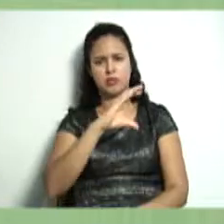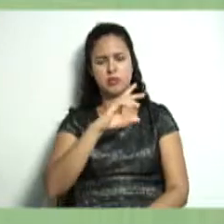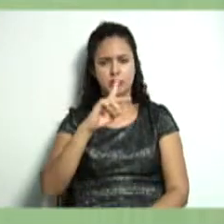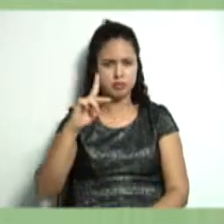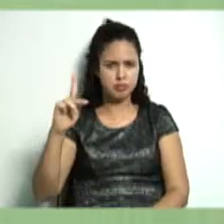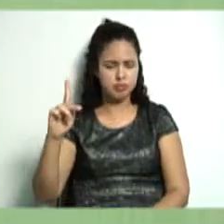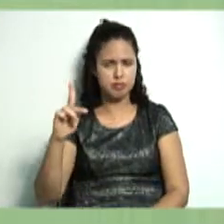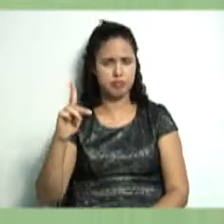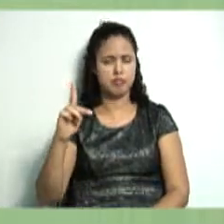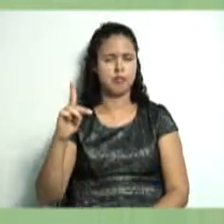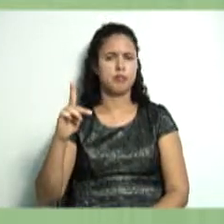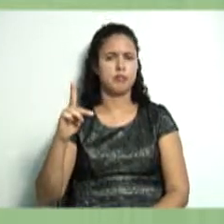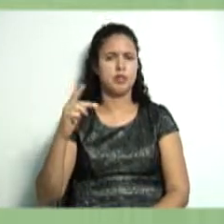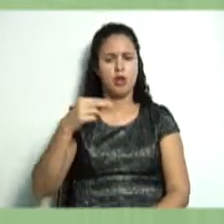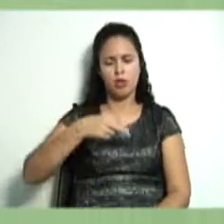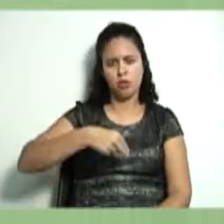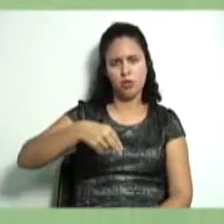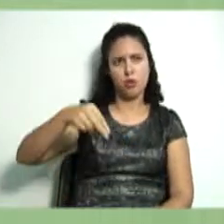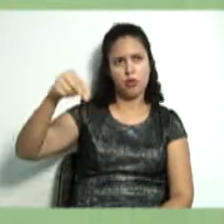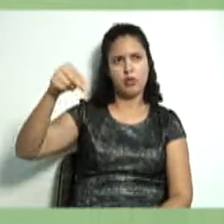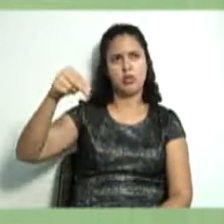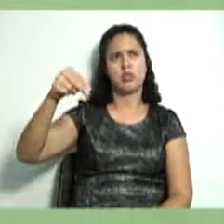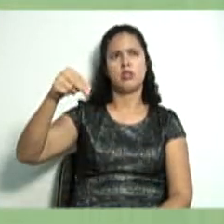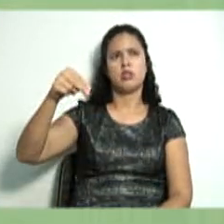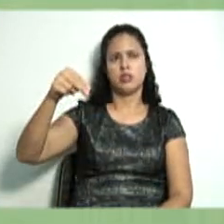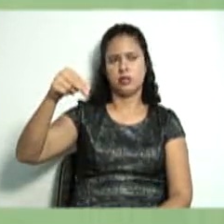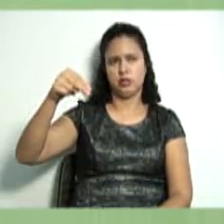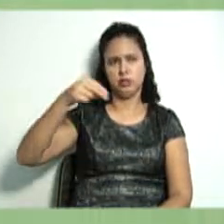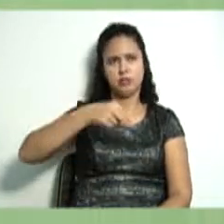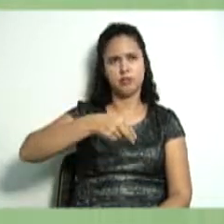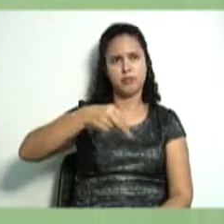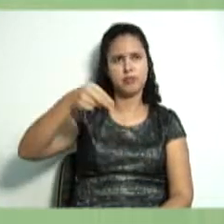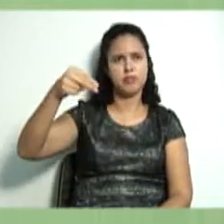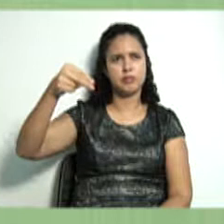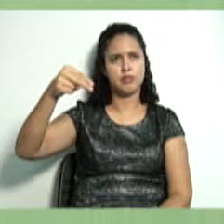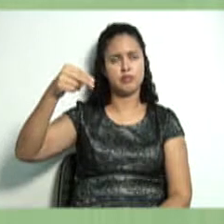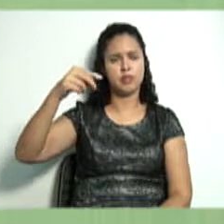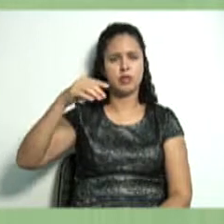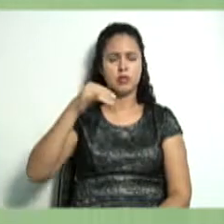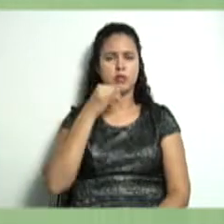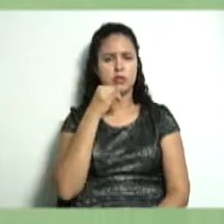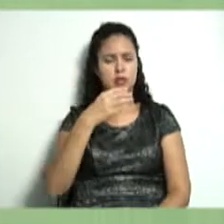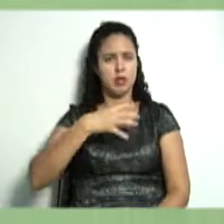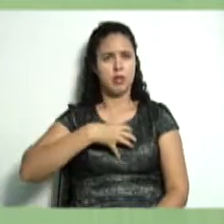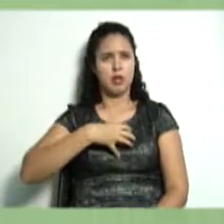na região Nordeste, no caso lá na Bahia,